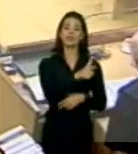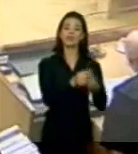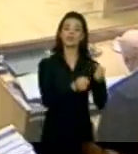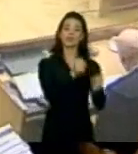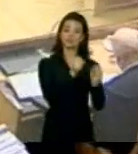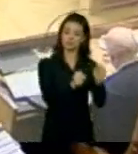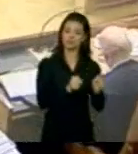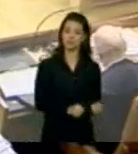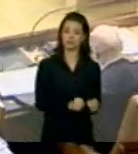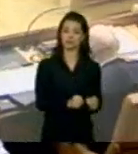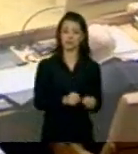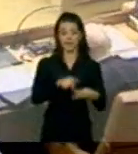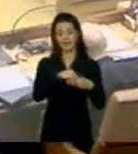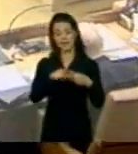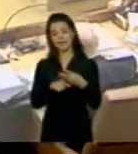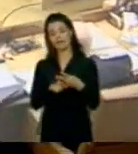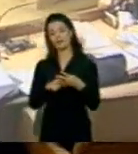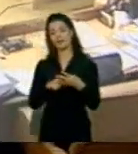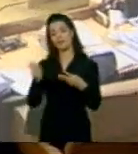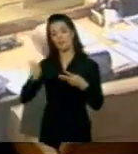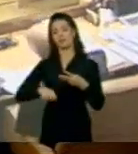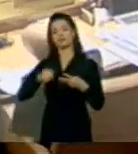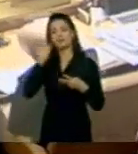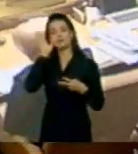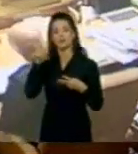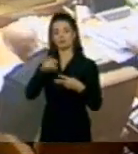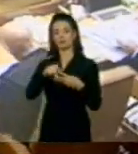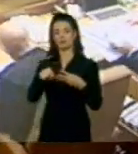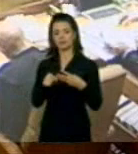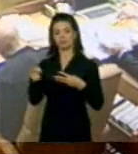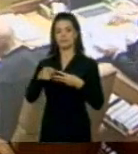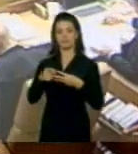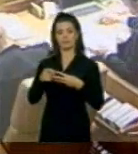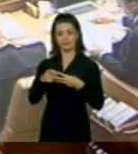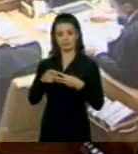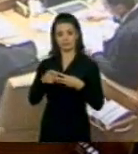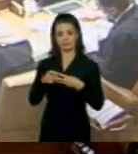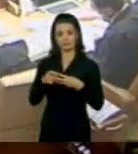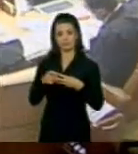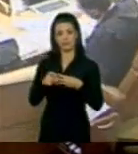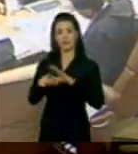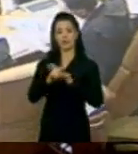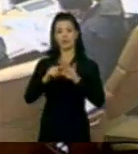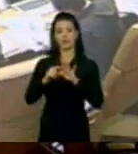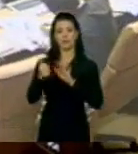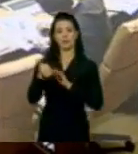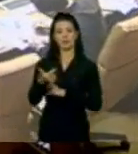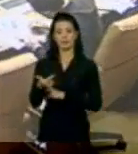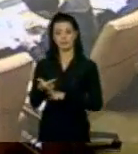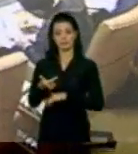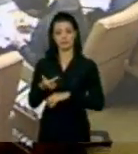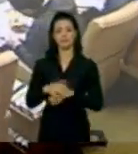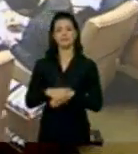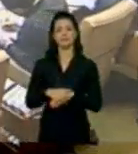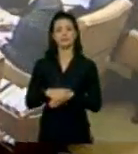menos três mecanismos de solução constantes. O primeiro, dos parágrafos 1º e 2º do artigo 55 da